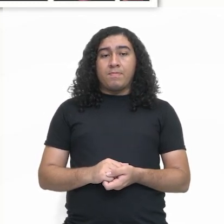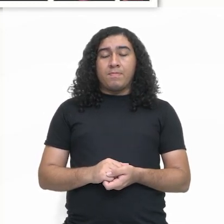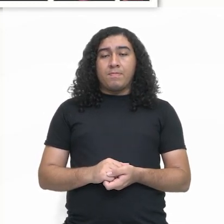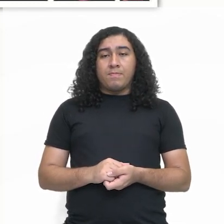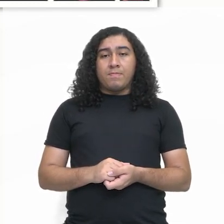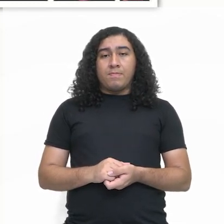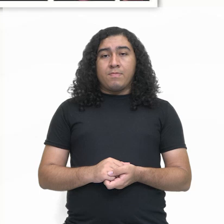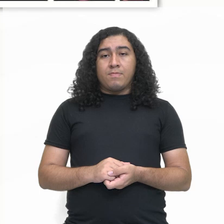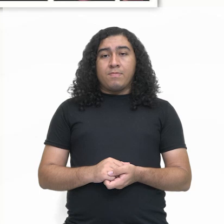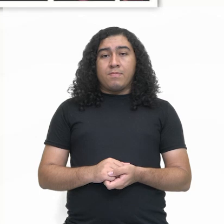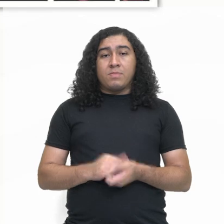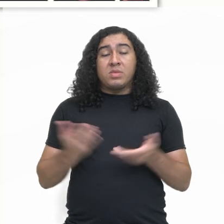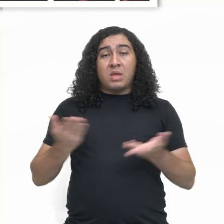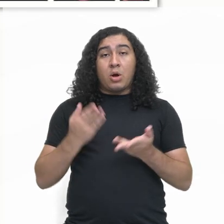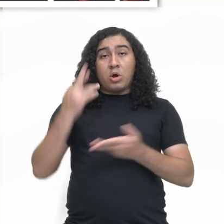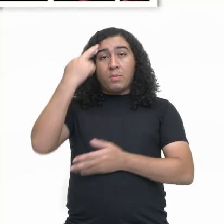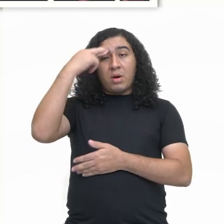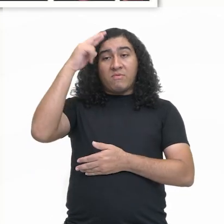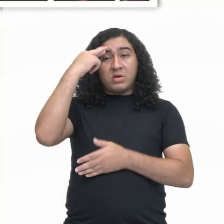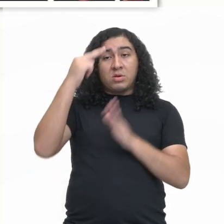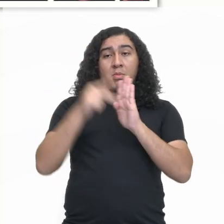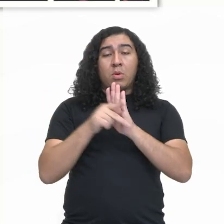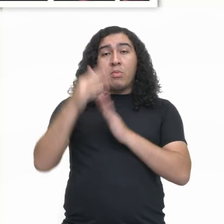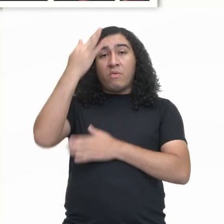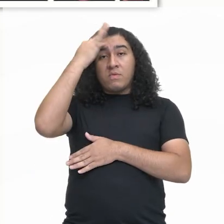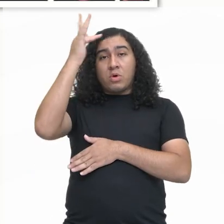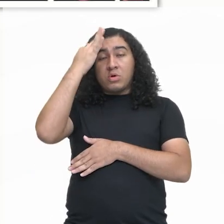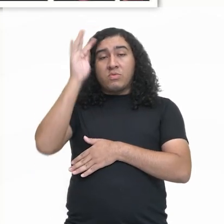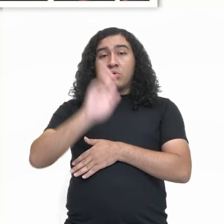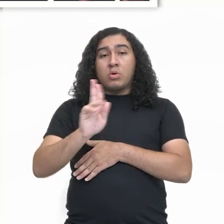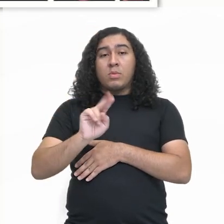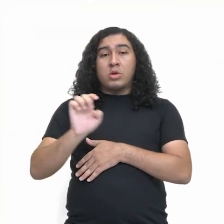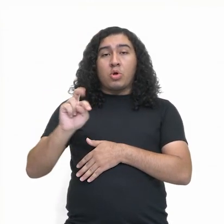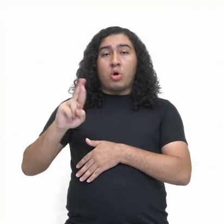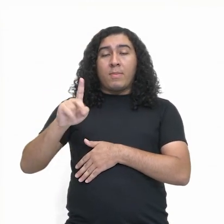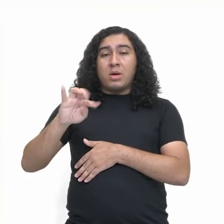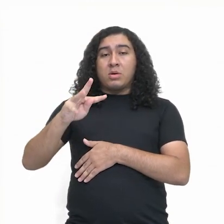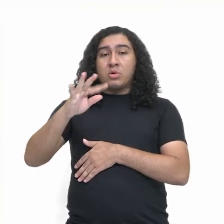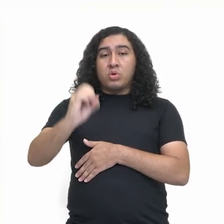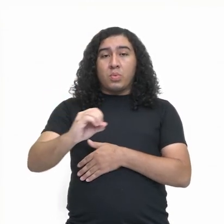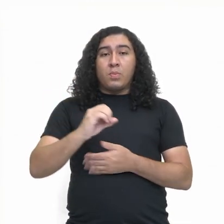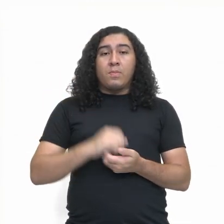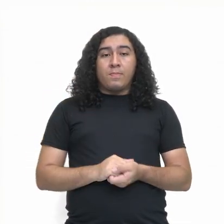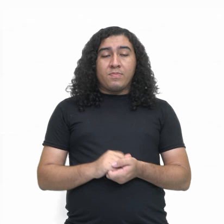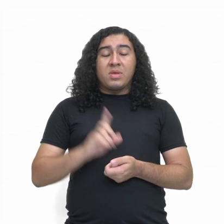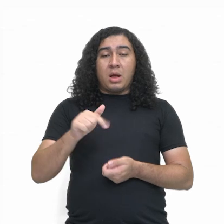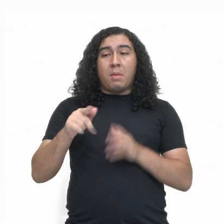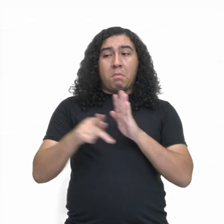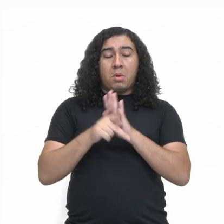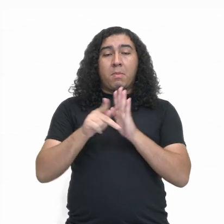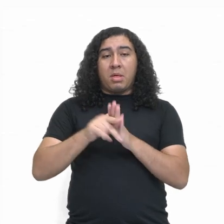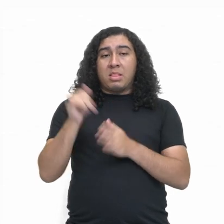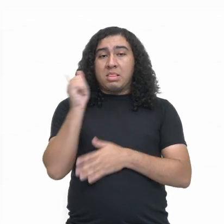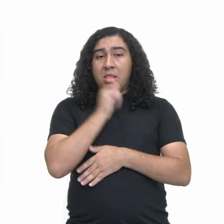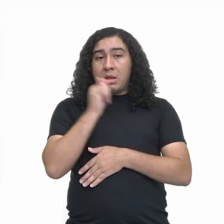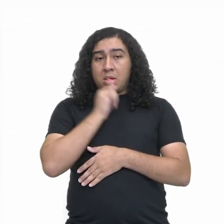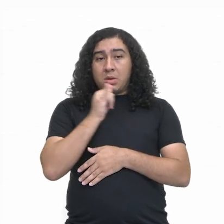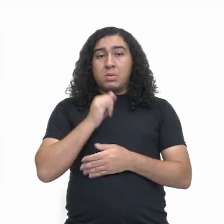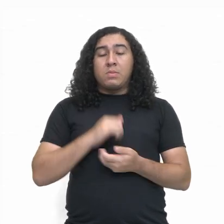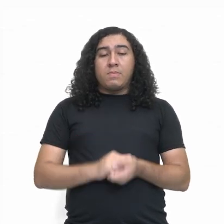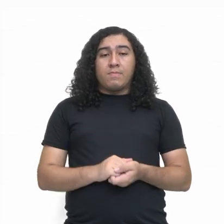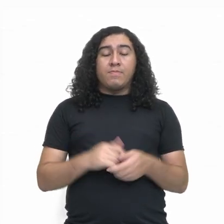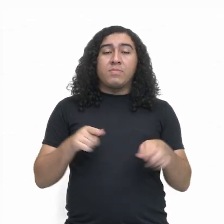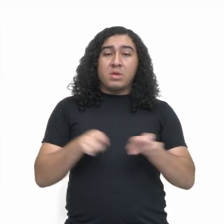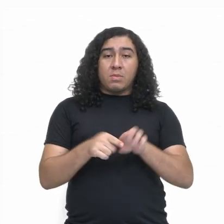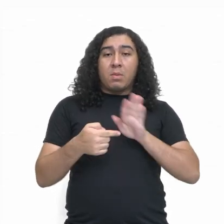para vocês agora uma reflexão de um filósofo chamado Norberto Bobbio, filósofo italiano, né? E que